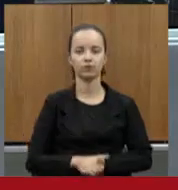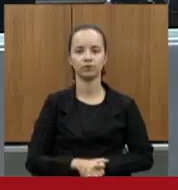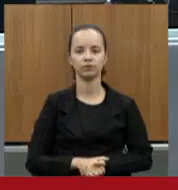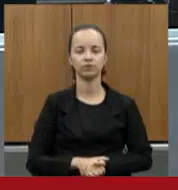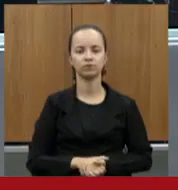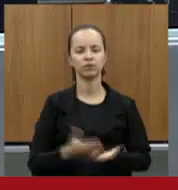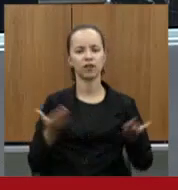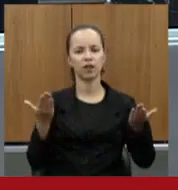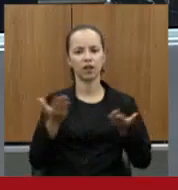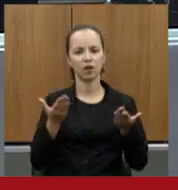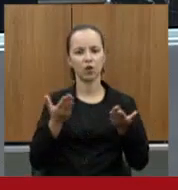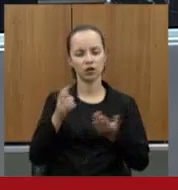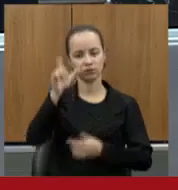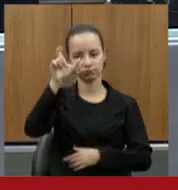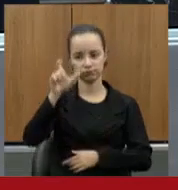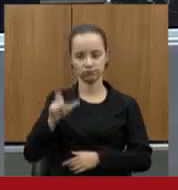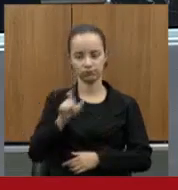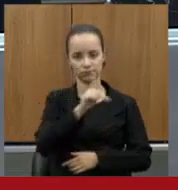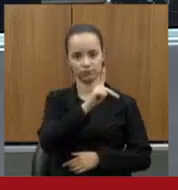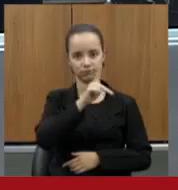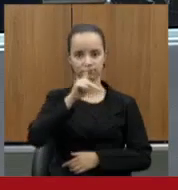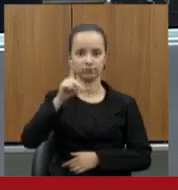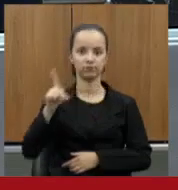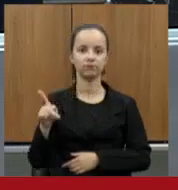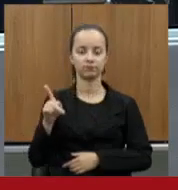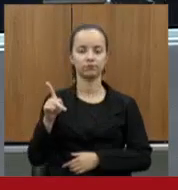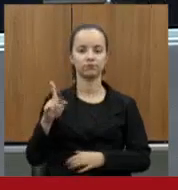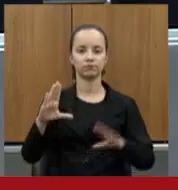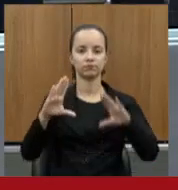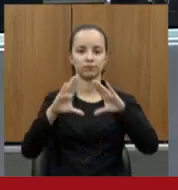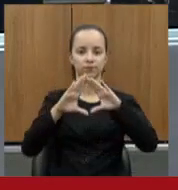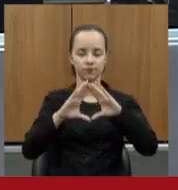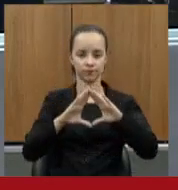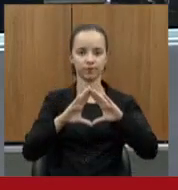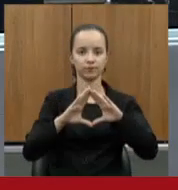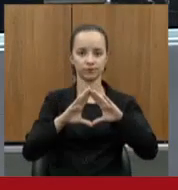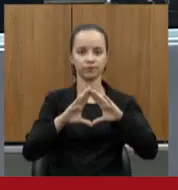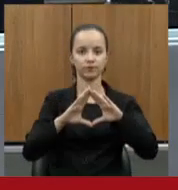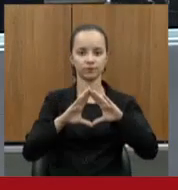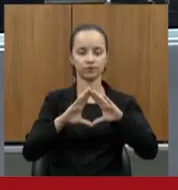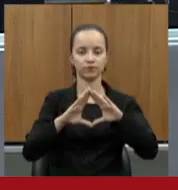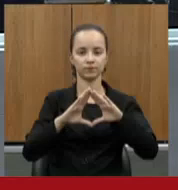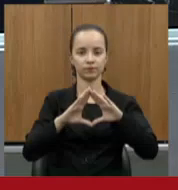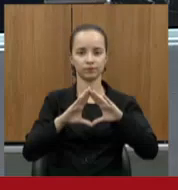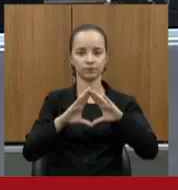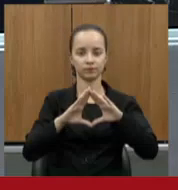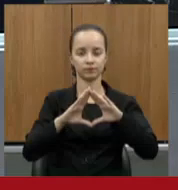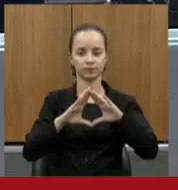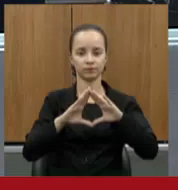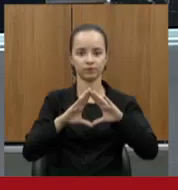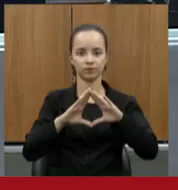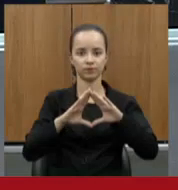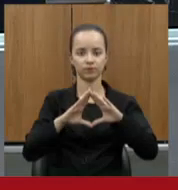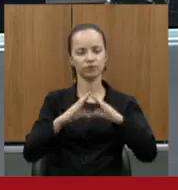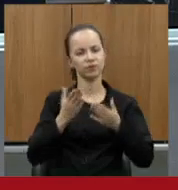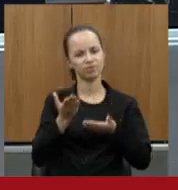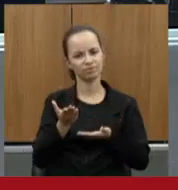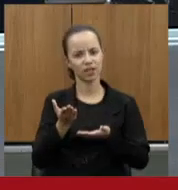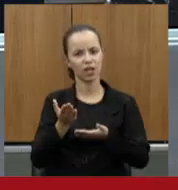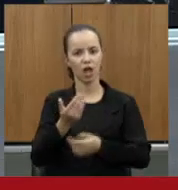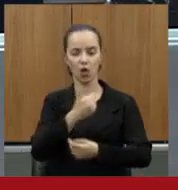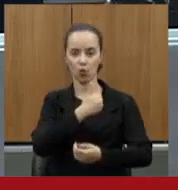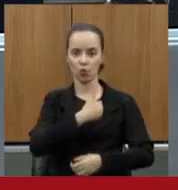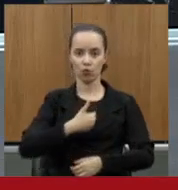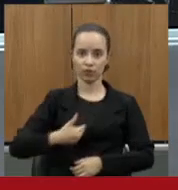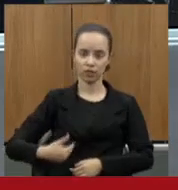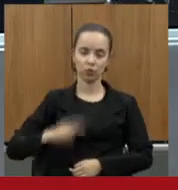Com a palavra, o presidente da Assembleia Legislativa do Estado de Minas Gerais, 16ª Legislatura, que se tornou governador de